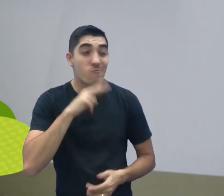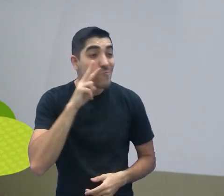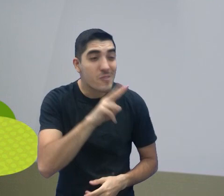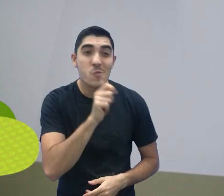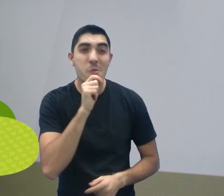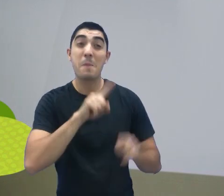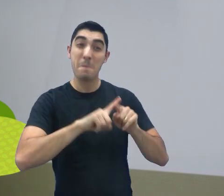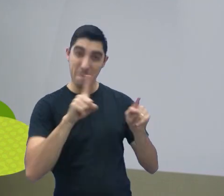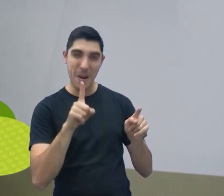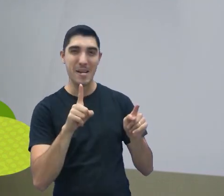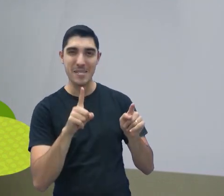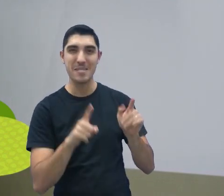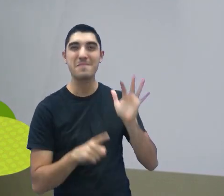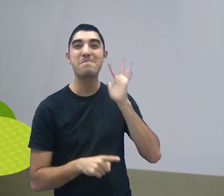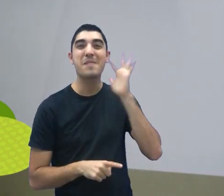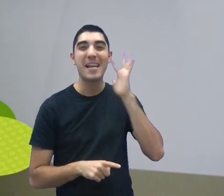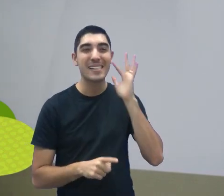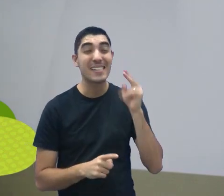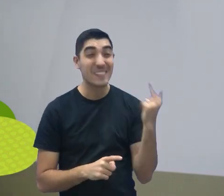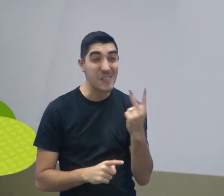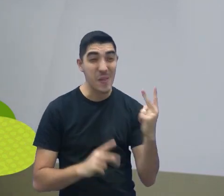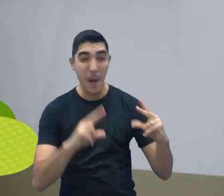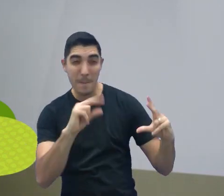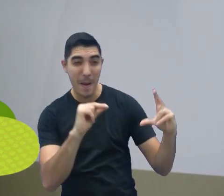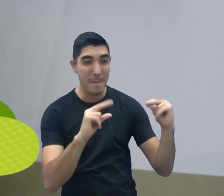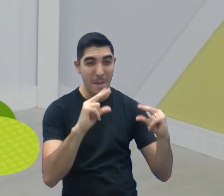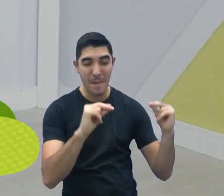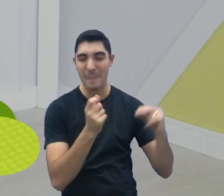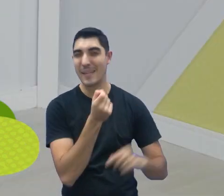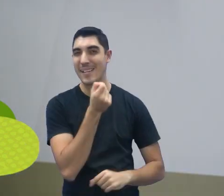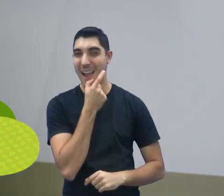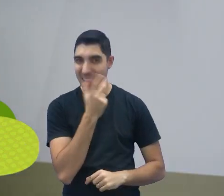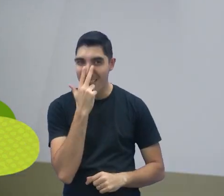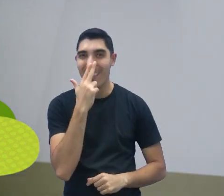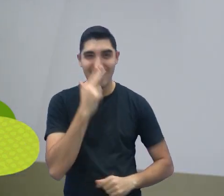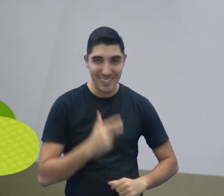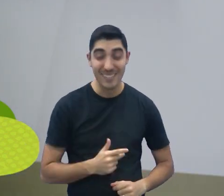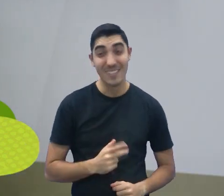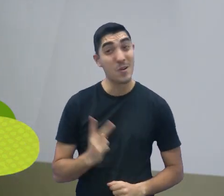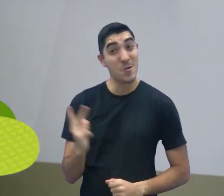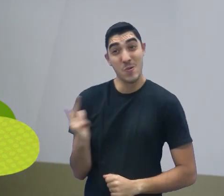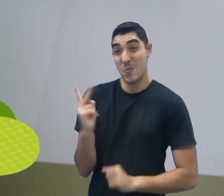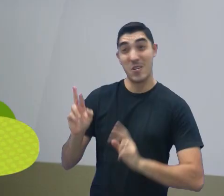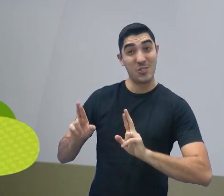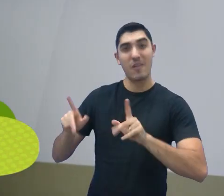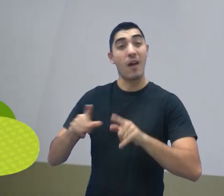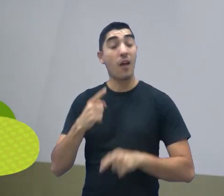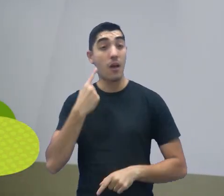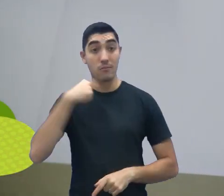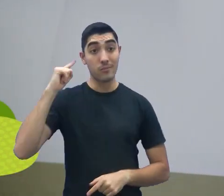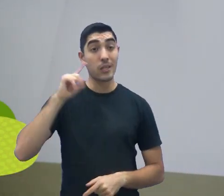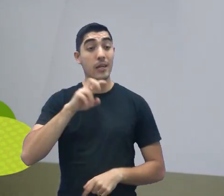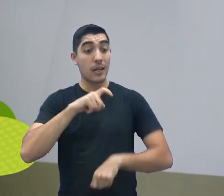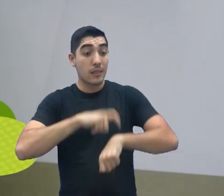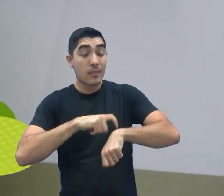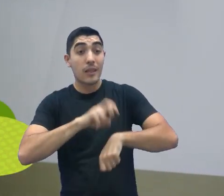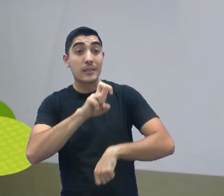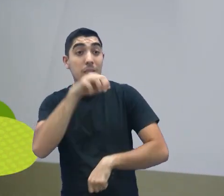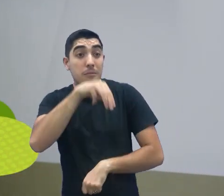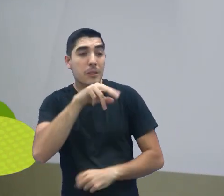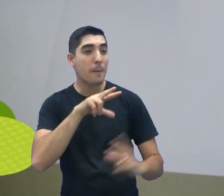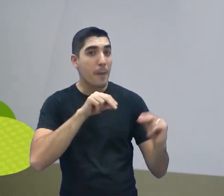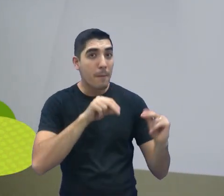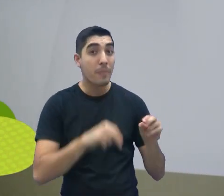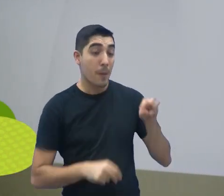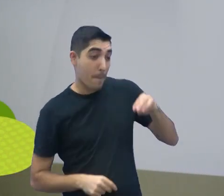alta... Não deve ser tão fácil entender, viu, Vieira? Esses dias de ambos os lados. De ambos os lados. Esses dias ele ficou 5 minutos falando com o Malcolm Miller só assim pra